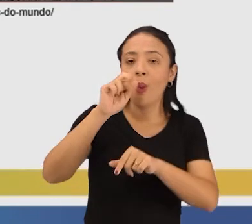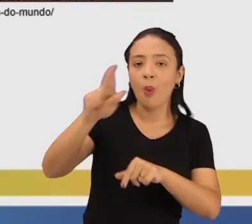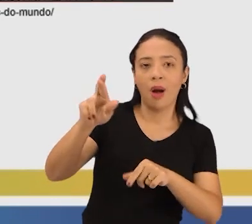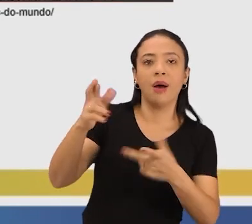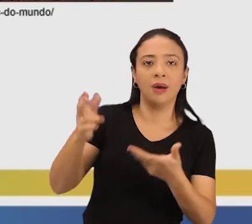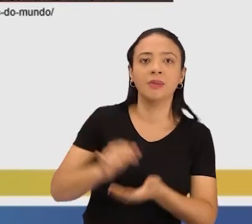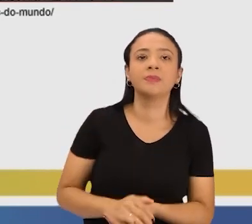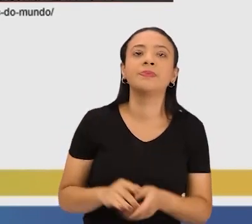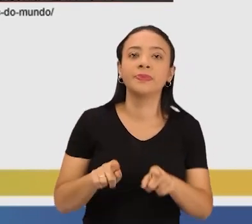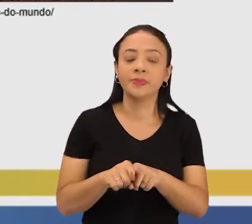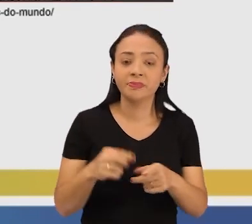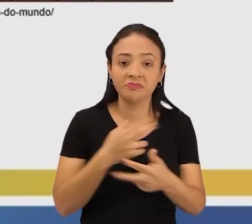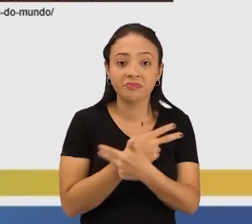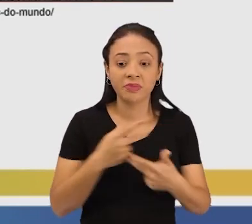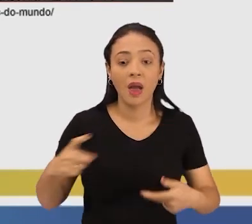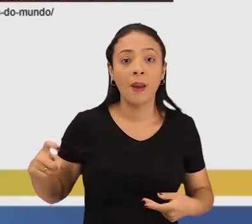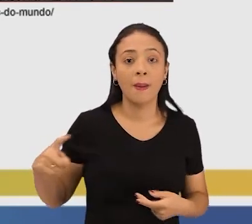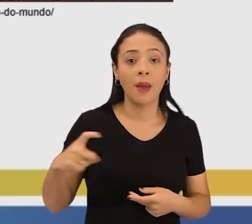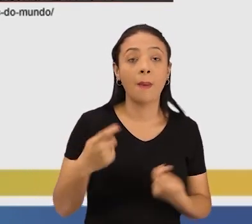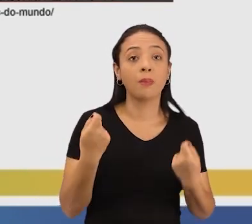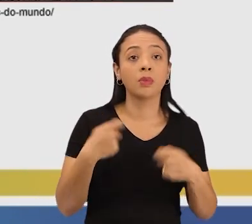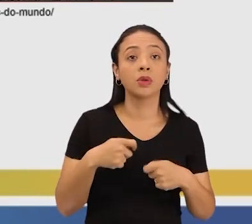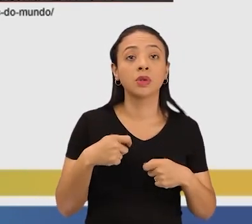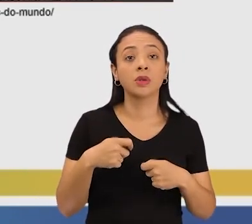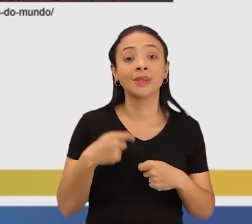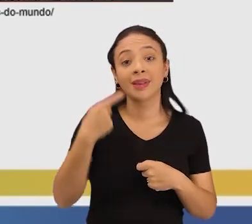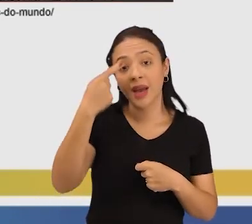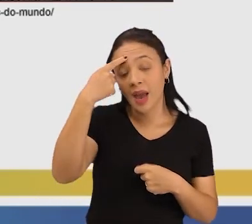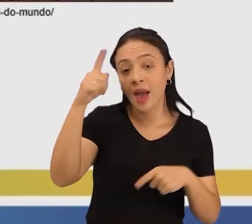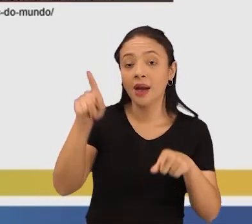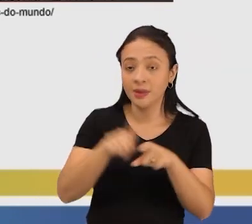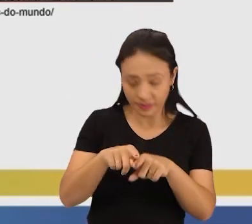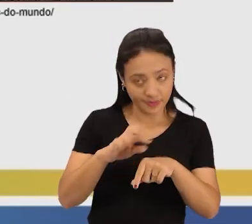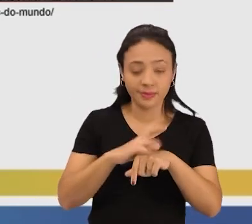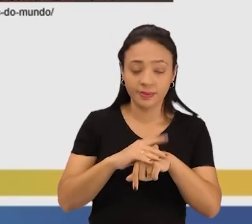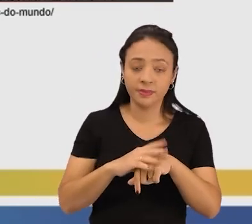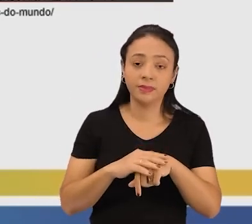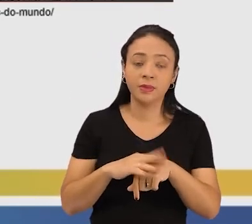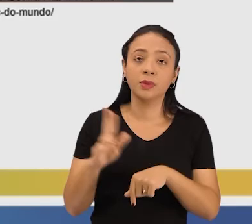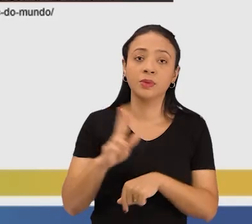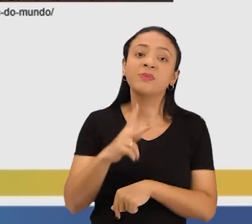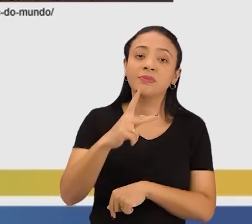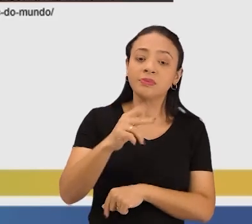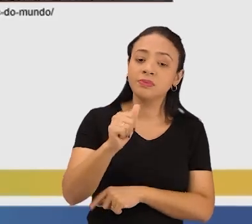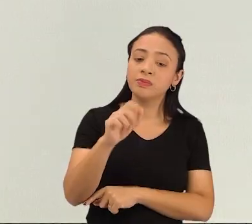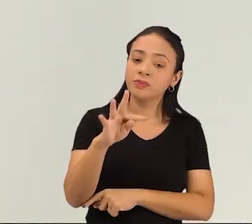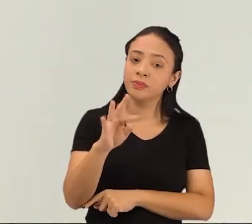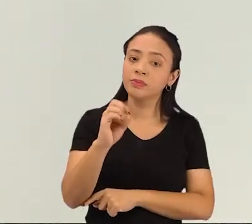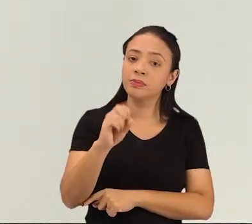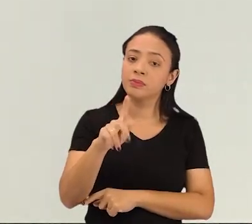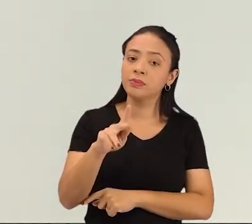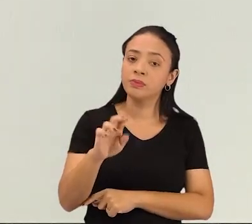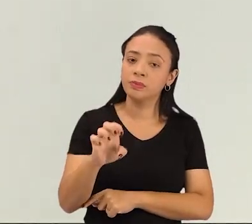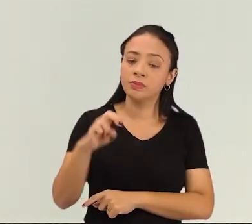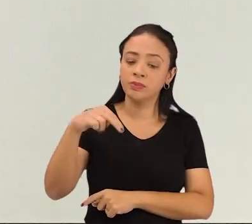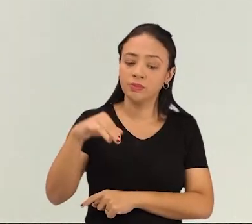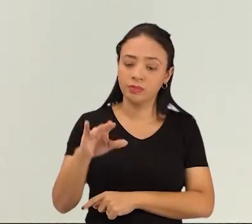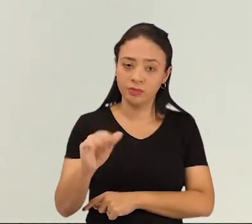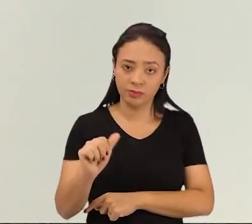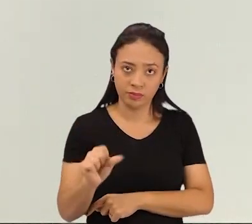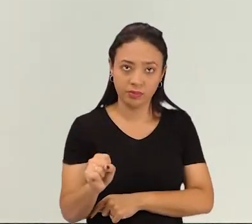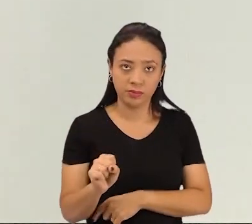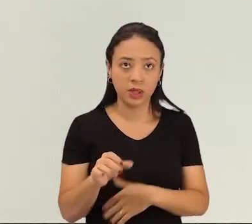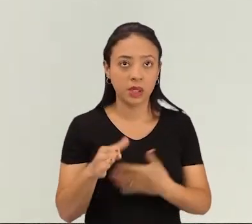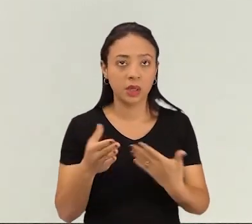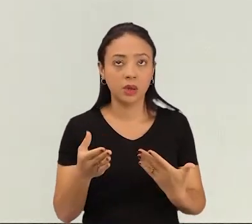E algumas bactérias, elas podem ser causadoras de doenças, que são as bactérias patogênicas. E